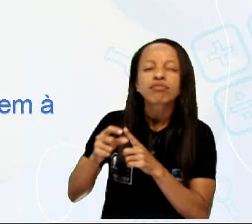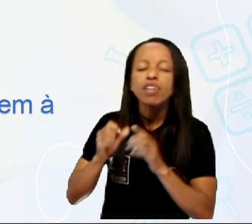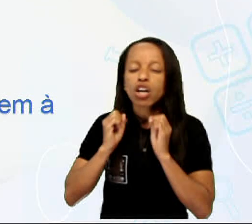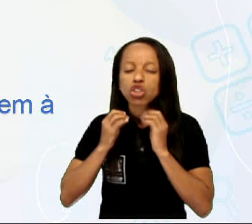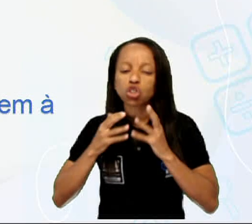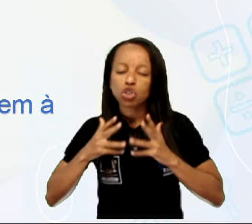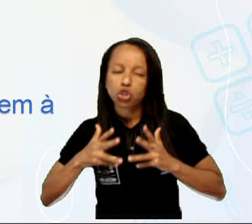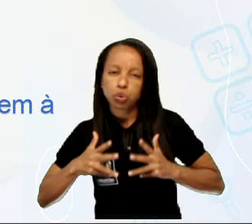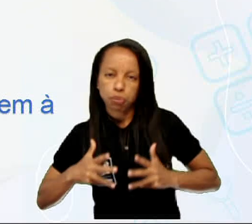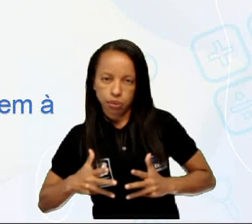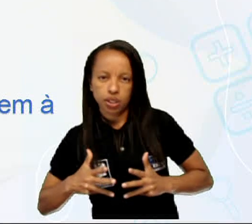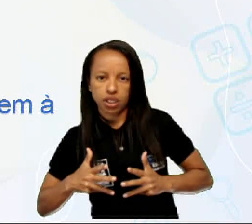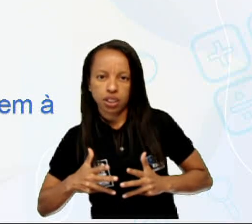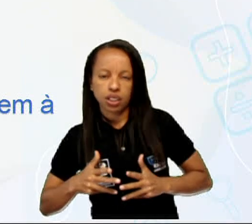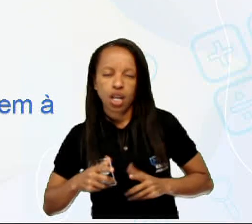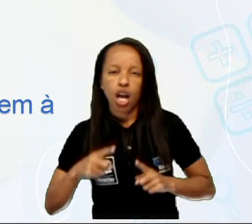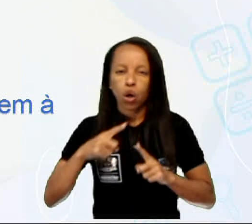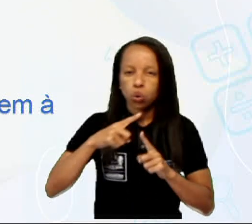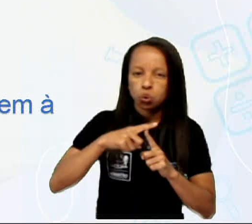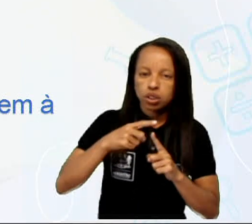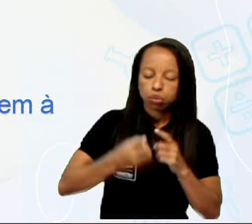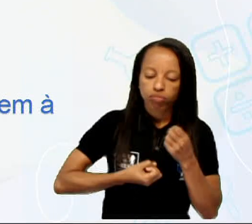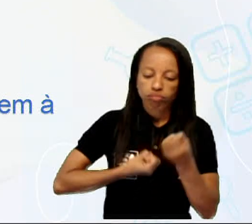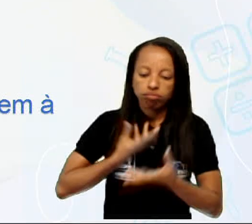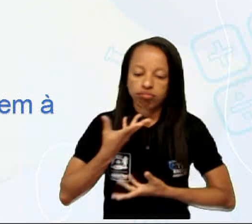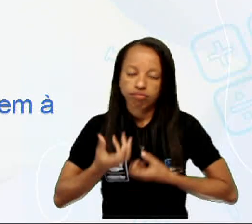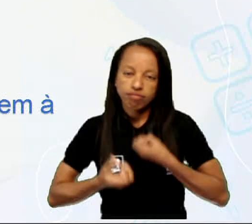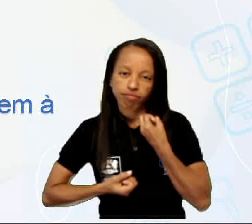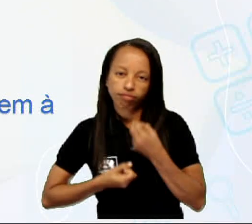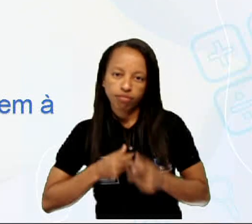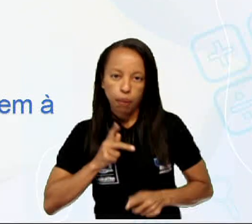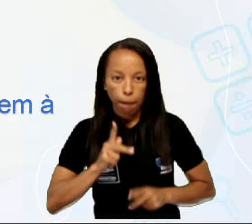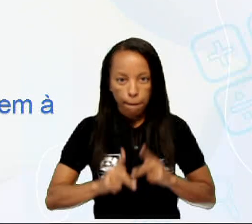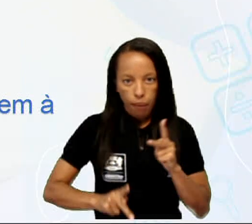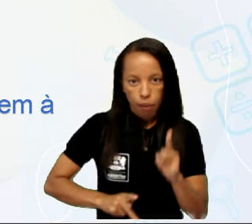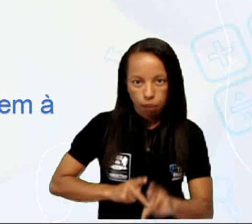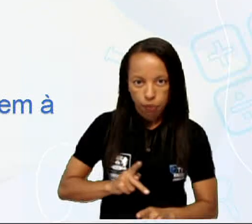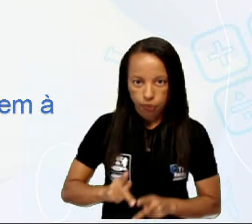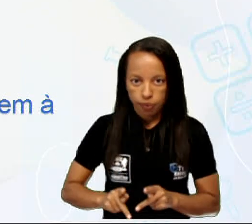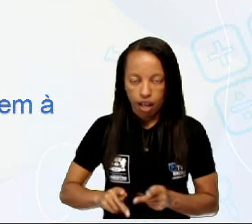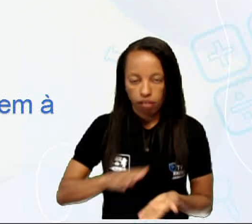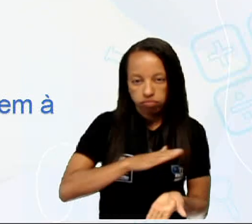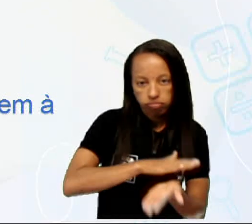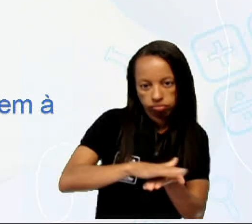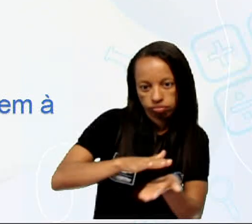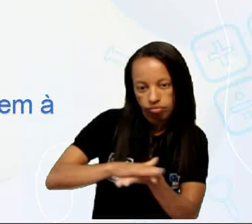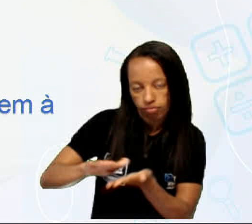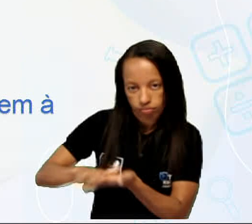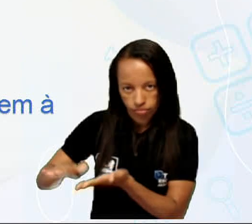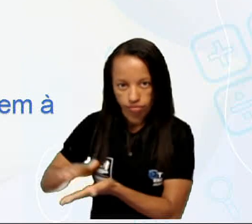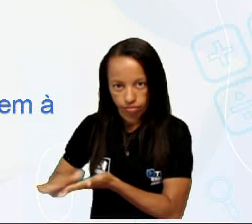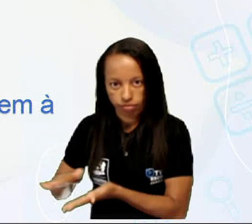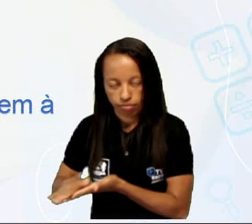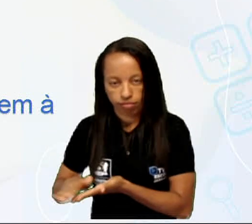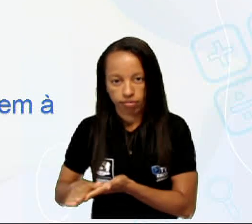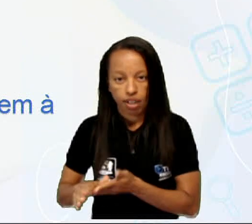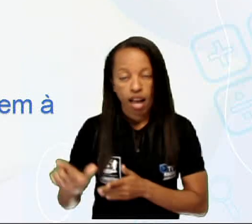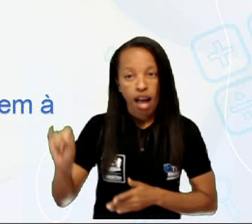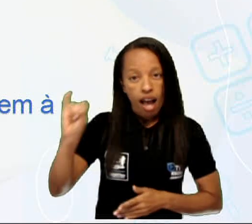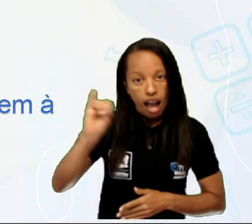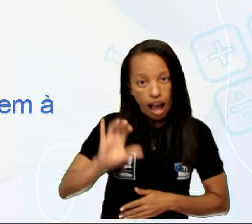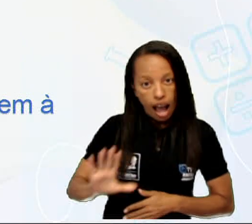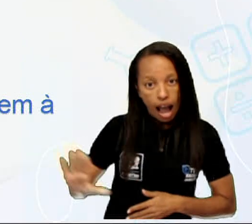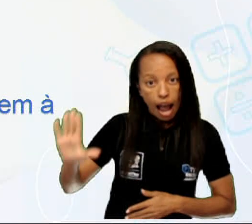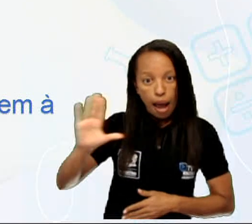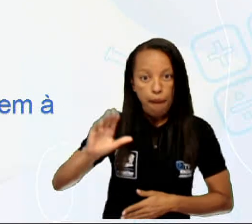de cordel. É um tipo de poesia popular, certo? Que é impressa e divulgada em folhetos. Suas imagens são feitas através